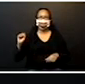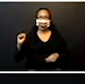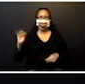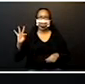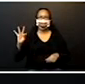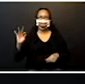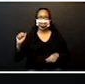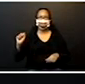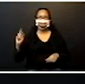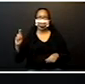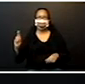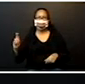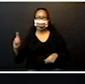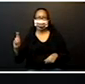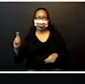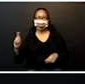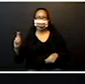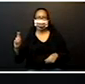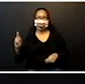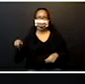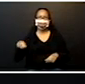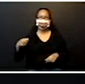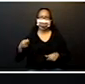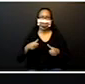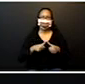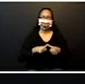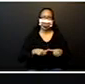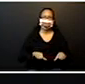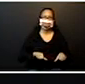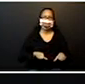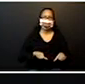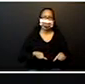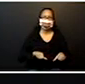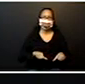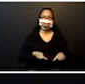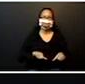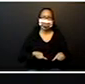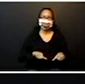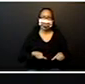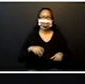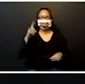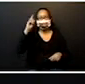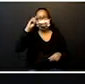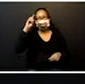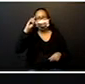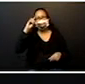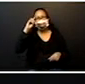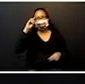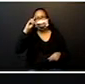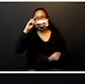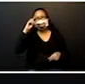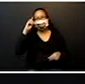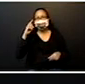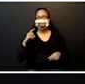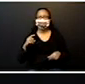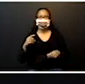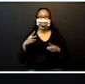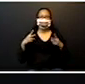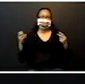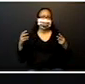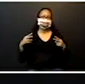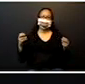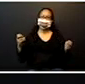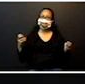nesse momento, a escola está em casa. Nos nossos dias normais, nas nossas aulas normais, a